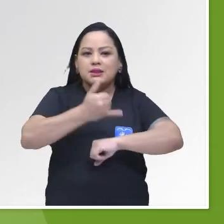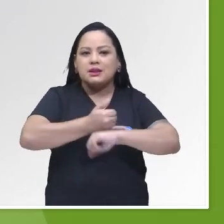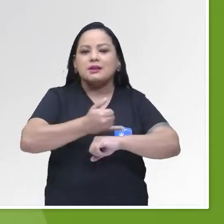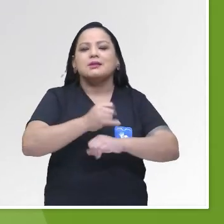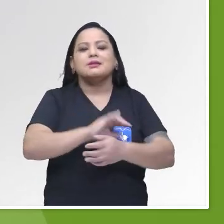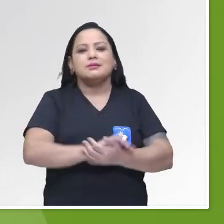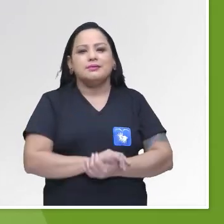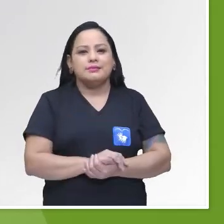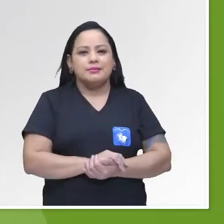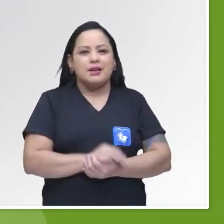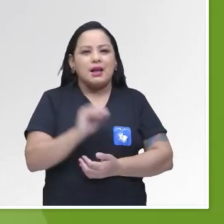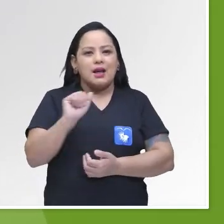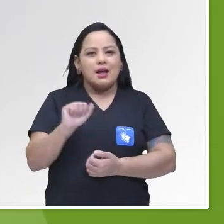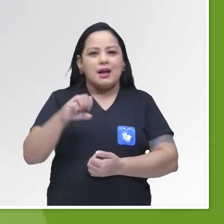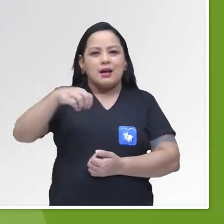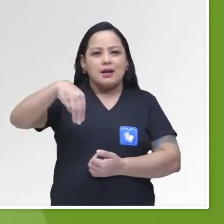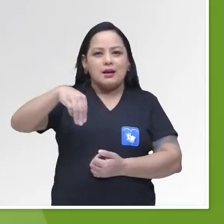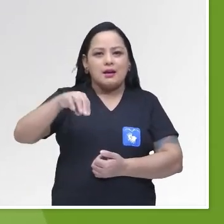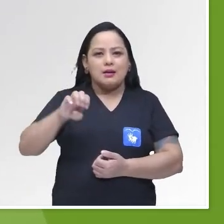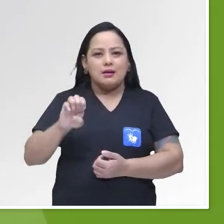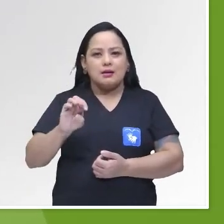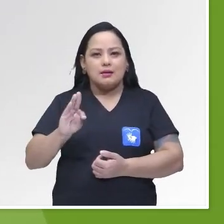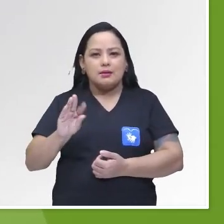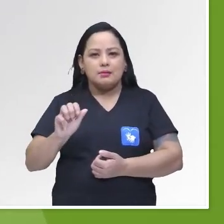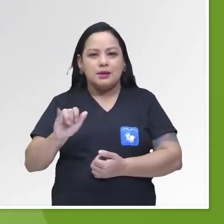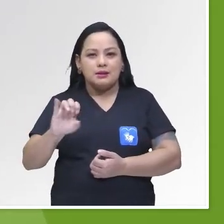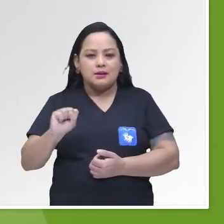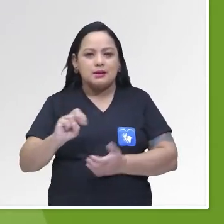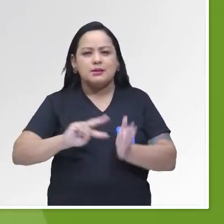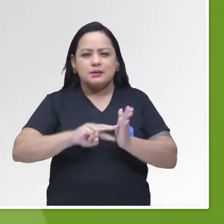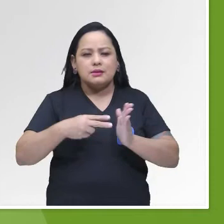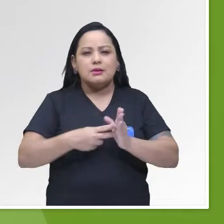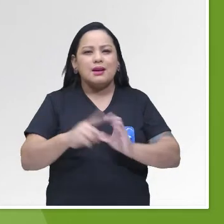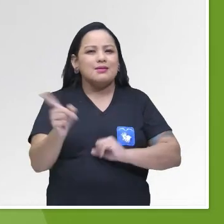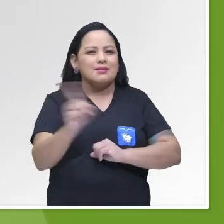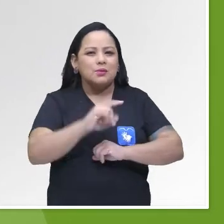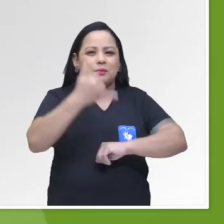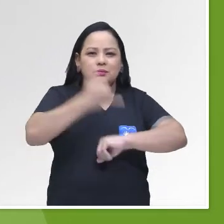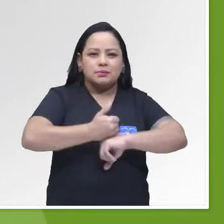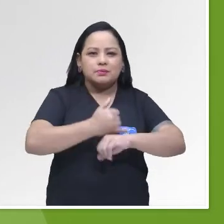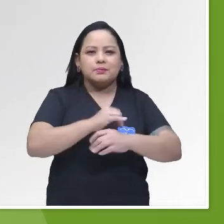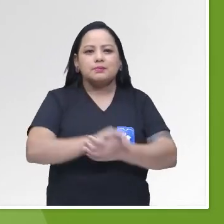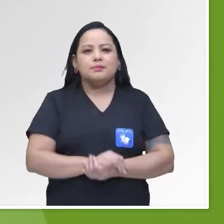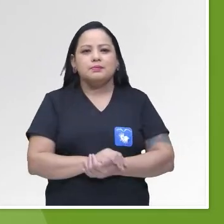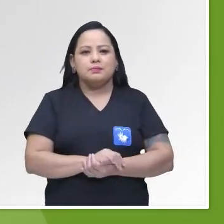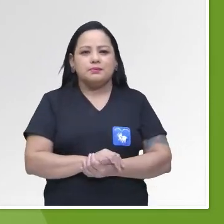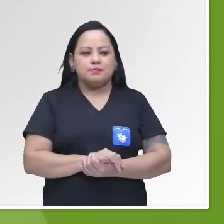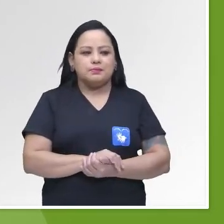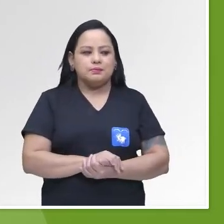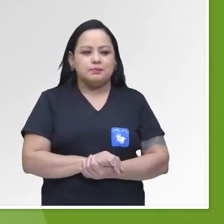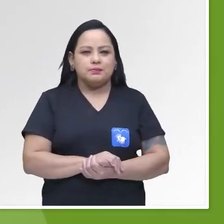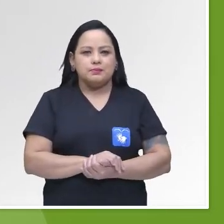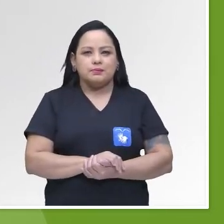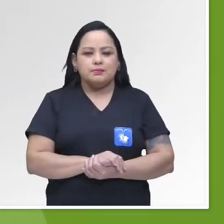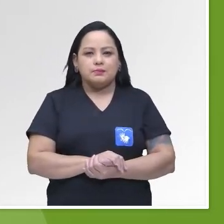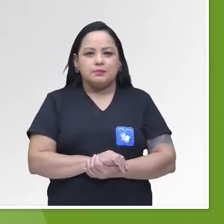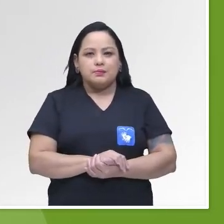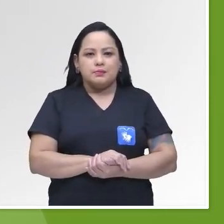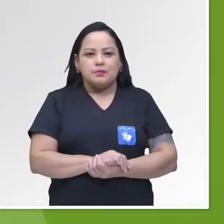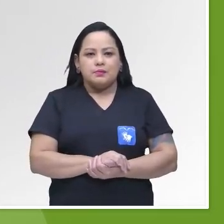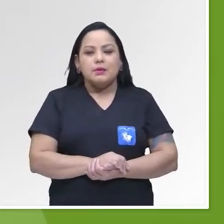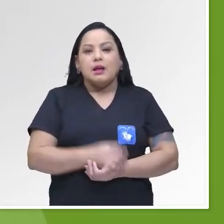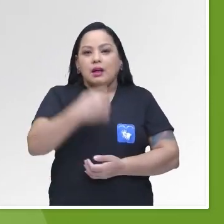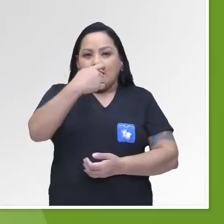os não metal, tá? Mesma coisa, ametais e não metal. Aí